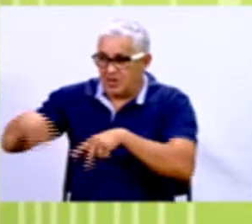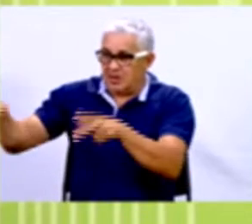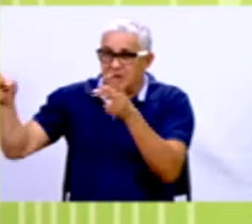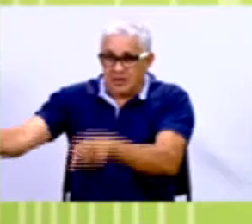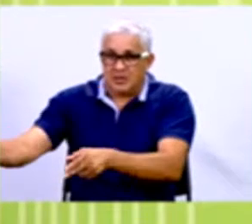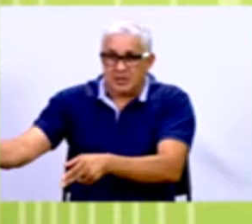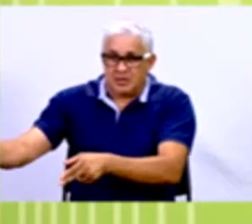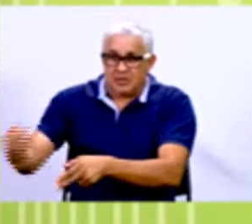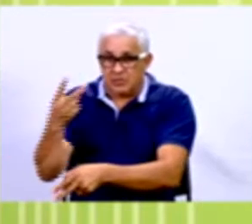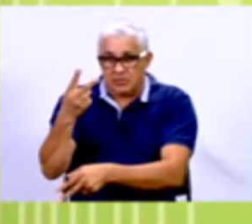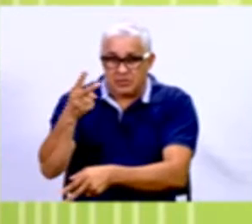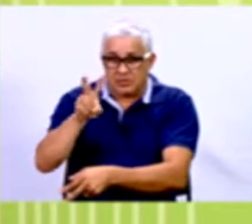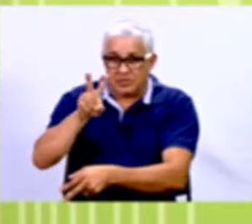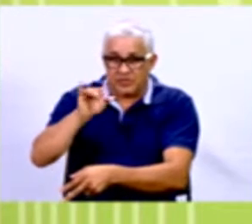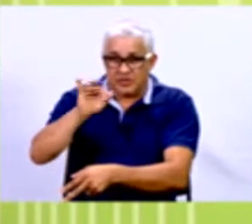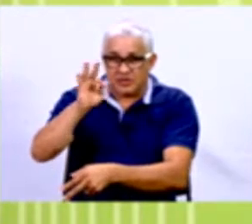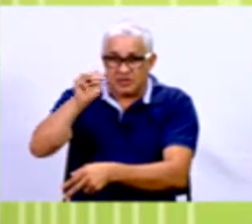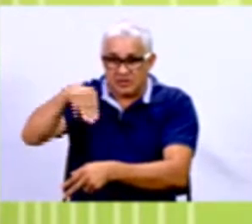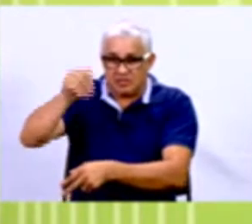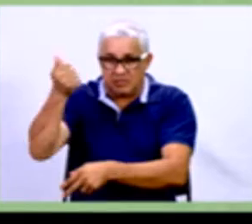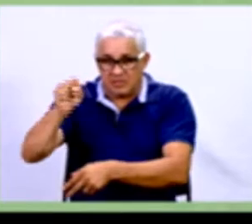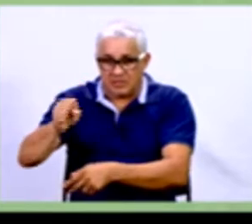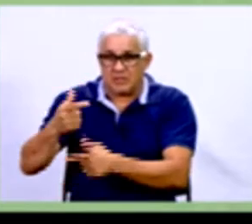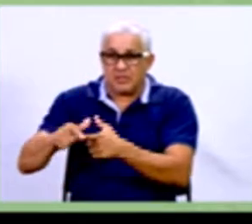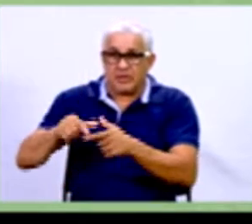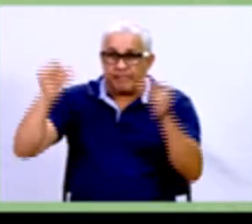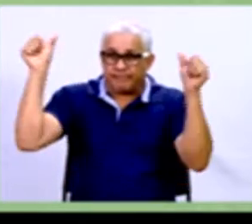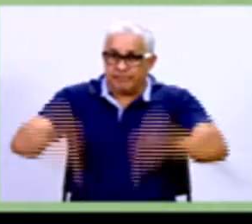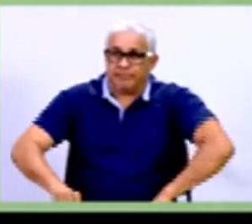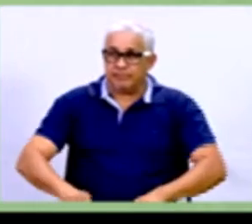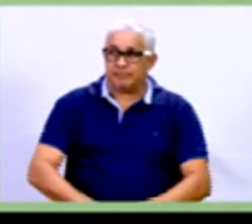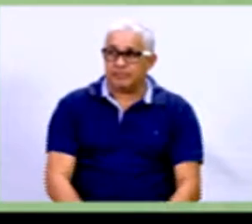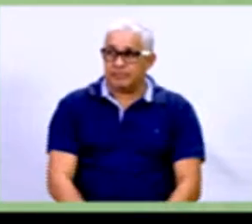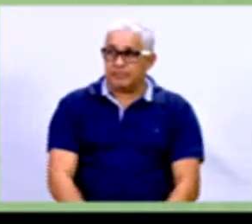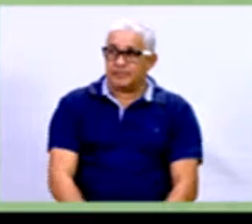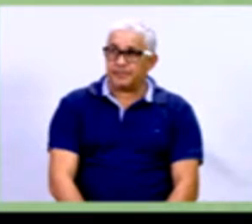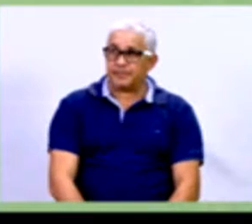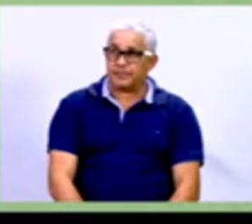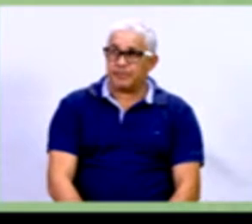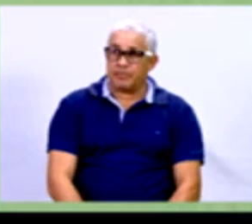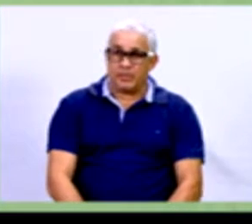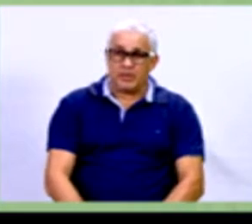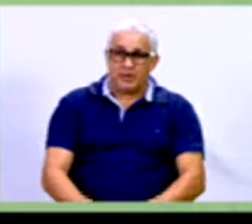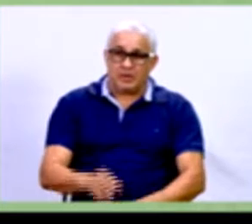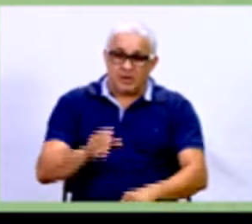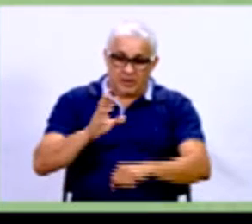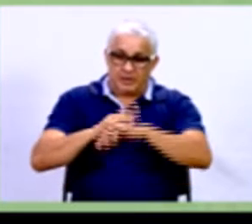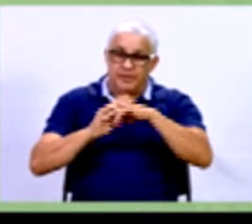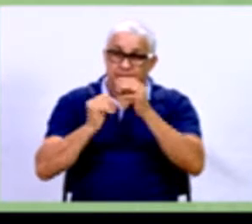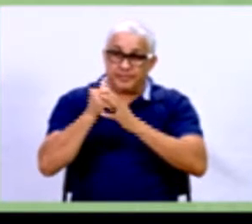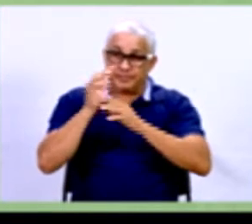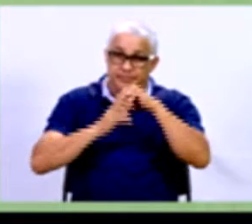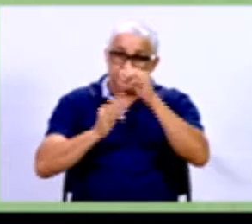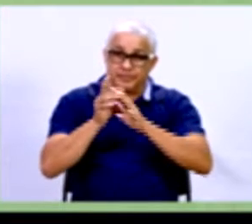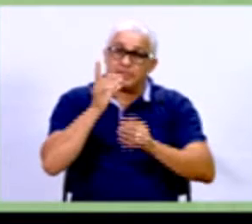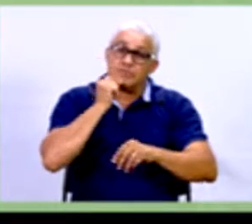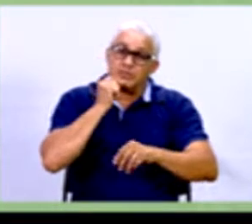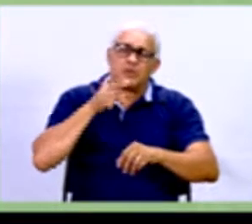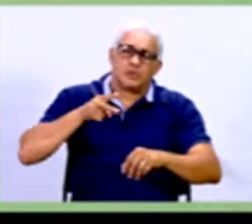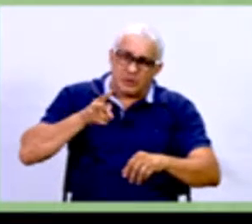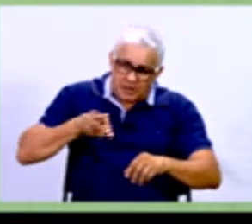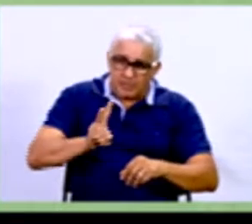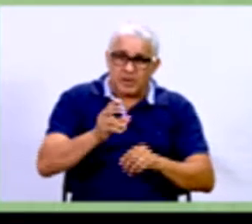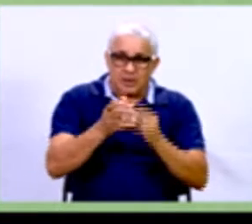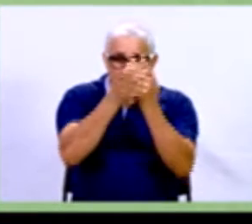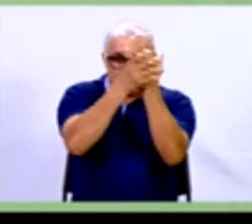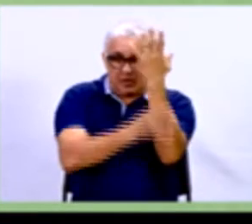então são 2 vítimas, então é problema maior, tá certo? Então vamos lá, ferimentos, lave bem as mãos, use sempre luvas, às vezes não